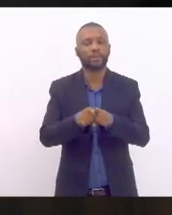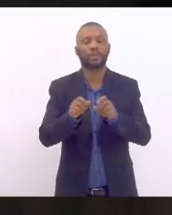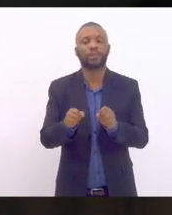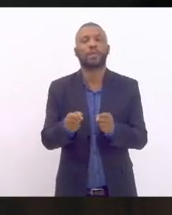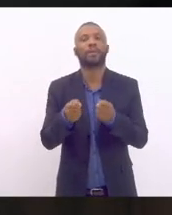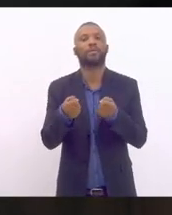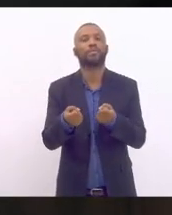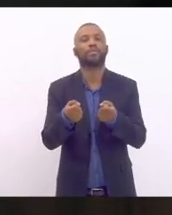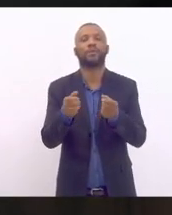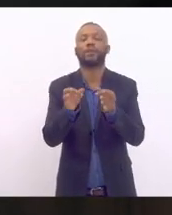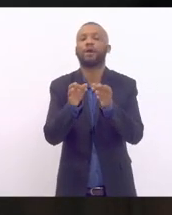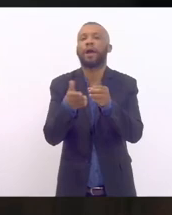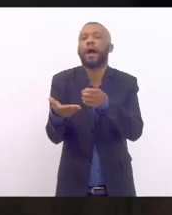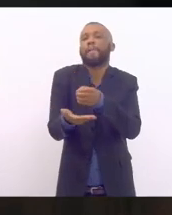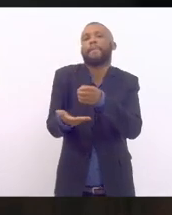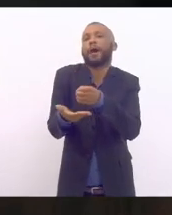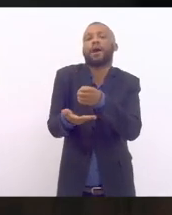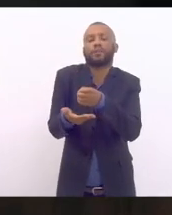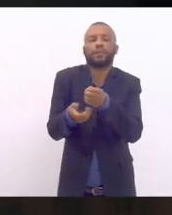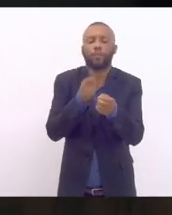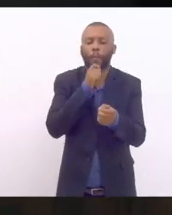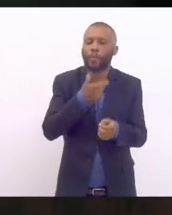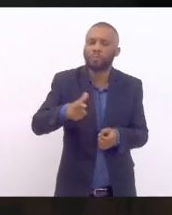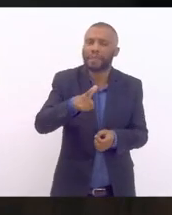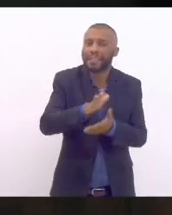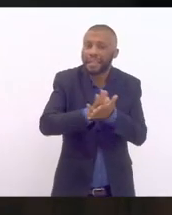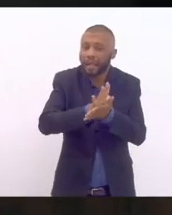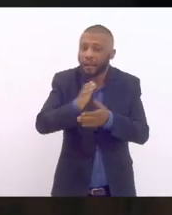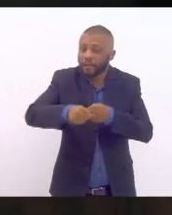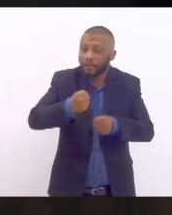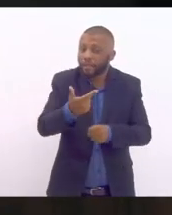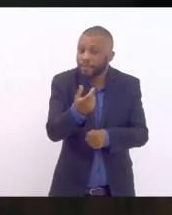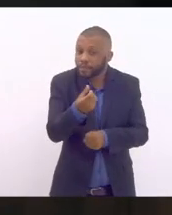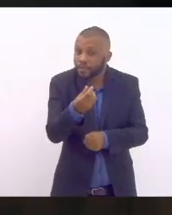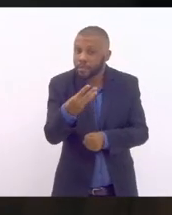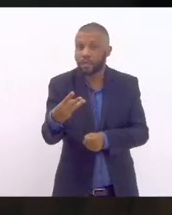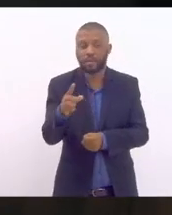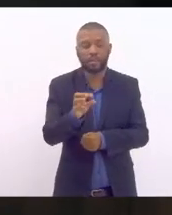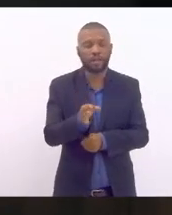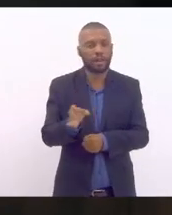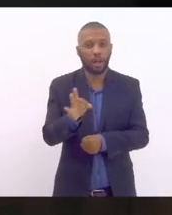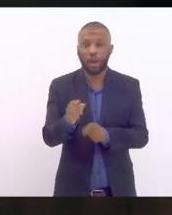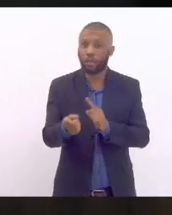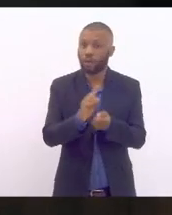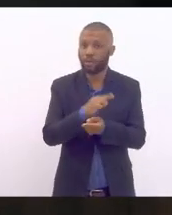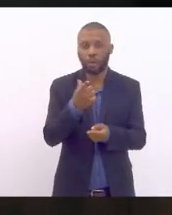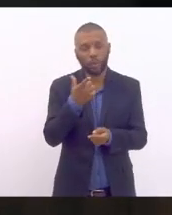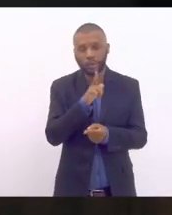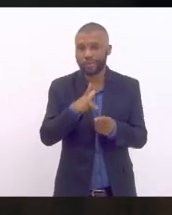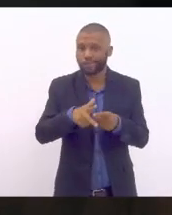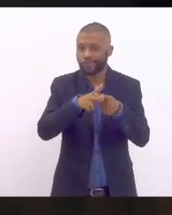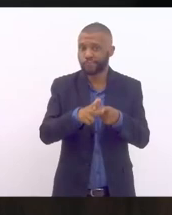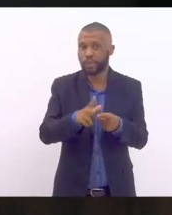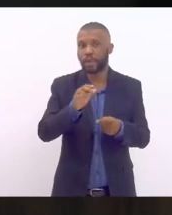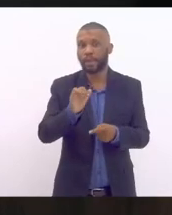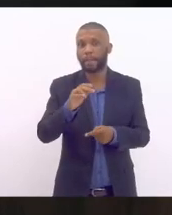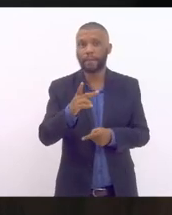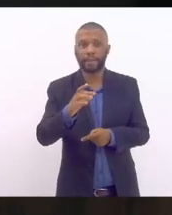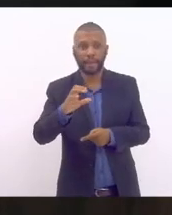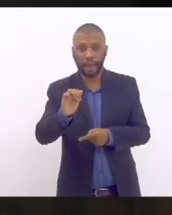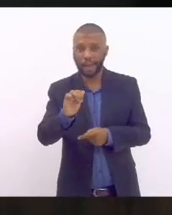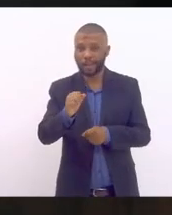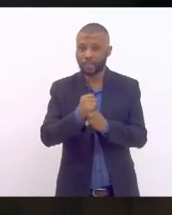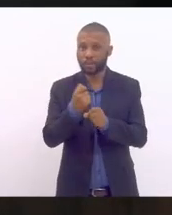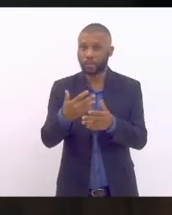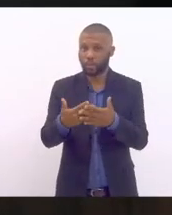o mínimo que não haja nenhum corte para 23 ao contrário que ele possa ter a correção do IPCA dos últimos anos